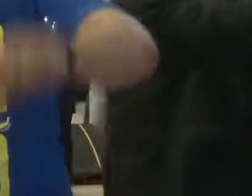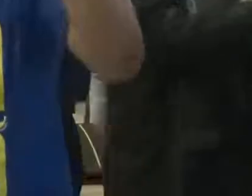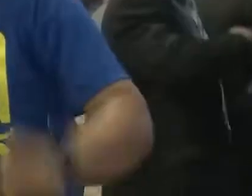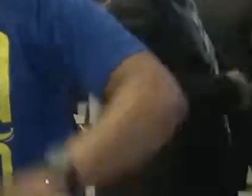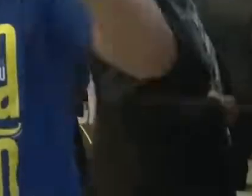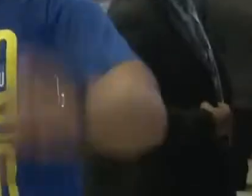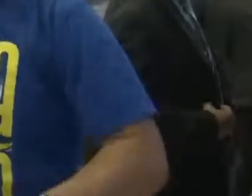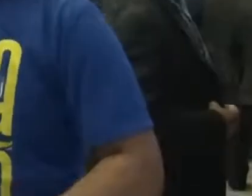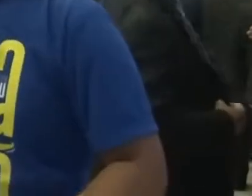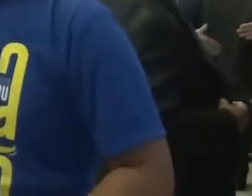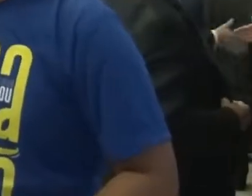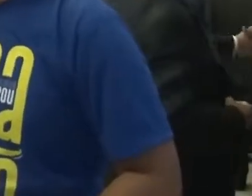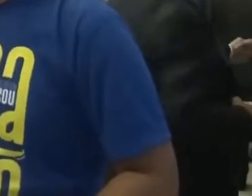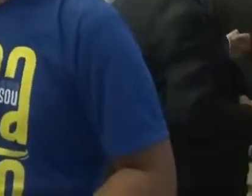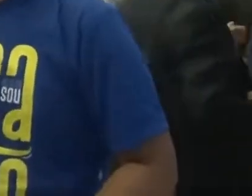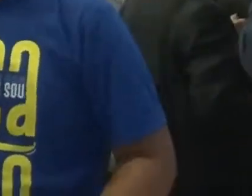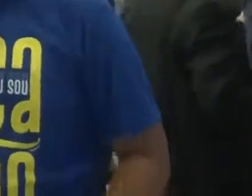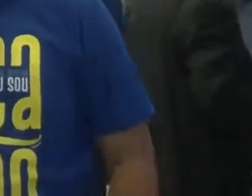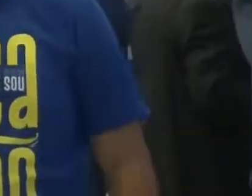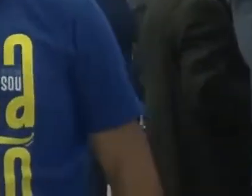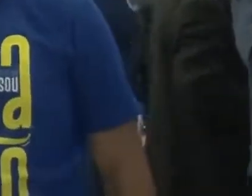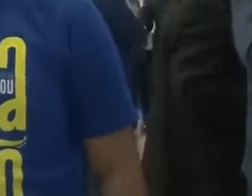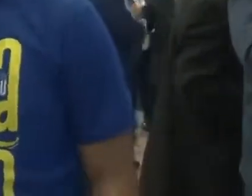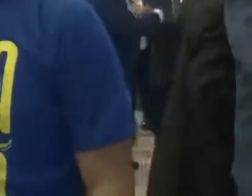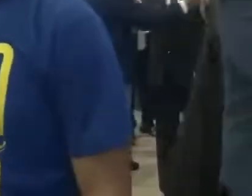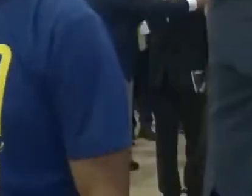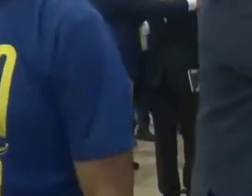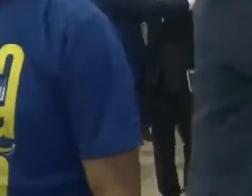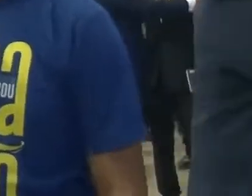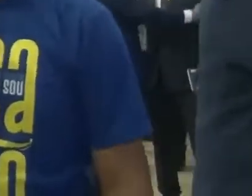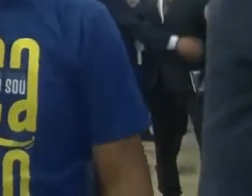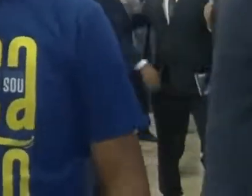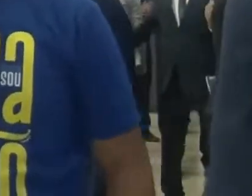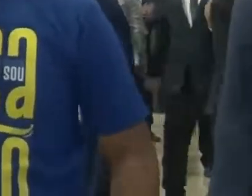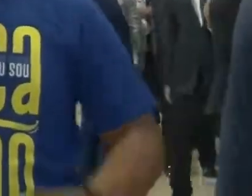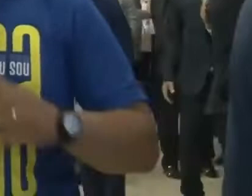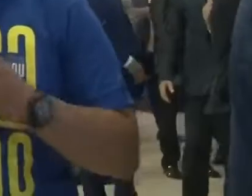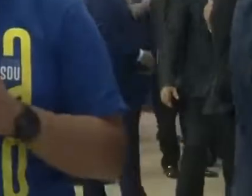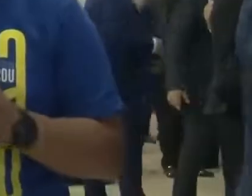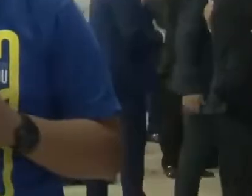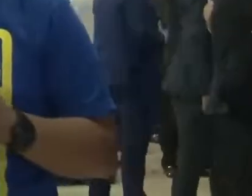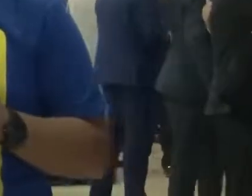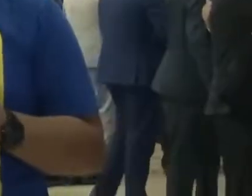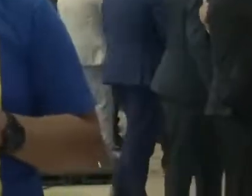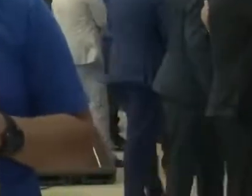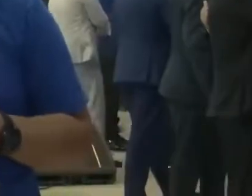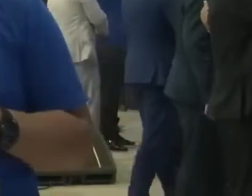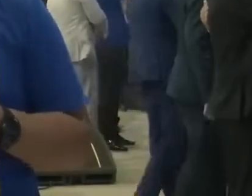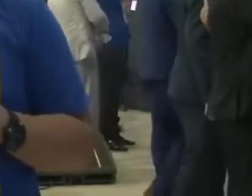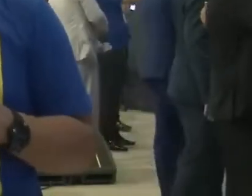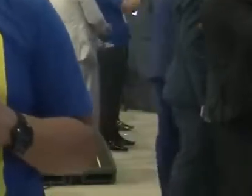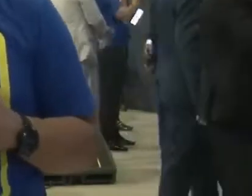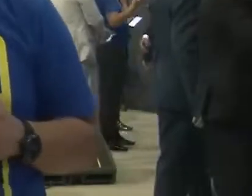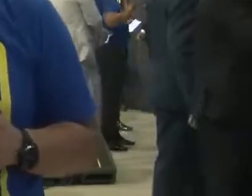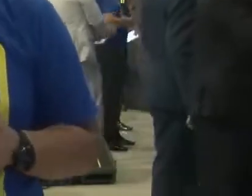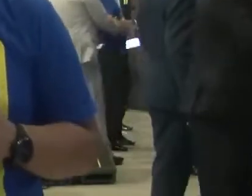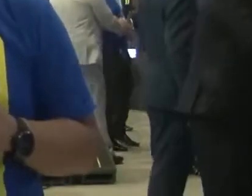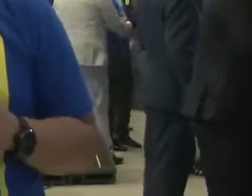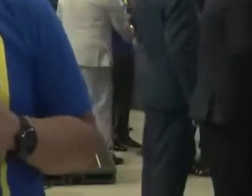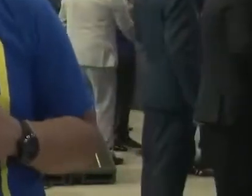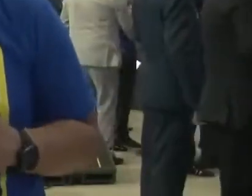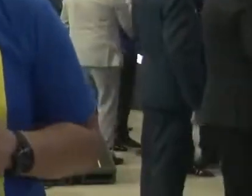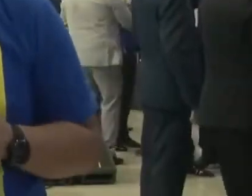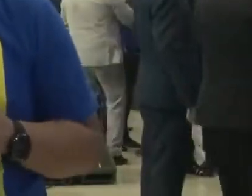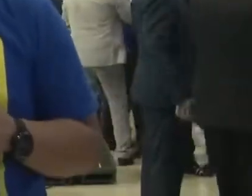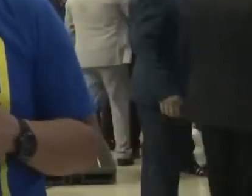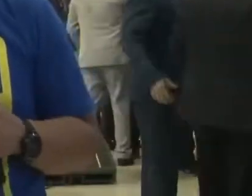Deus que está sobre o grande tempo. Você está correndo várias páginas do Instagram, compartilhando